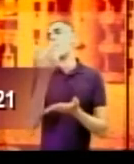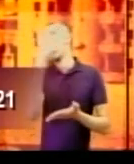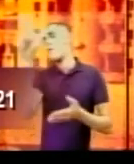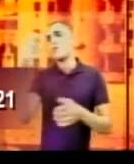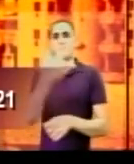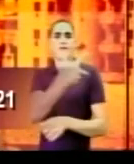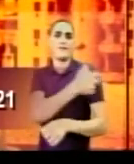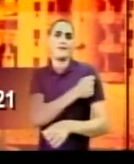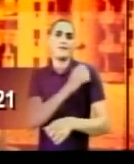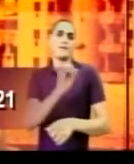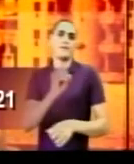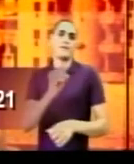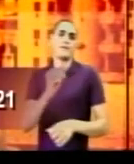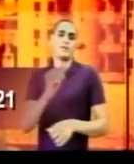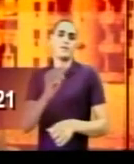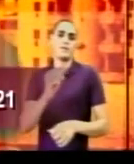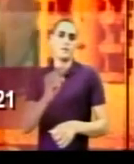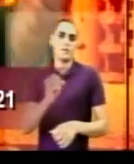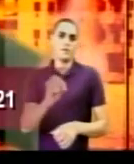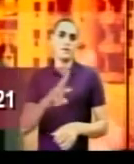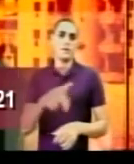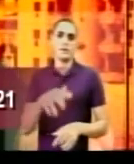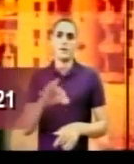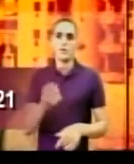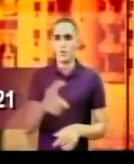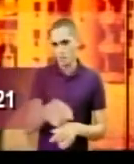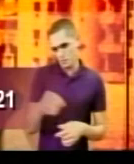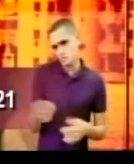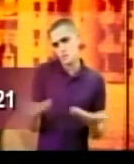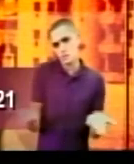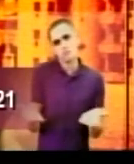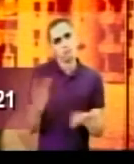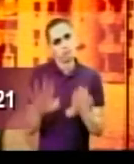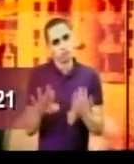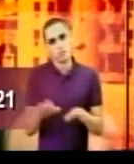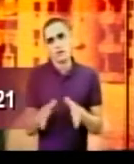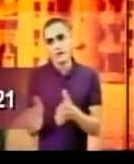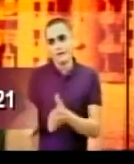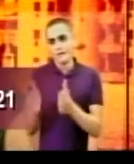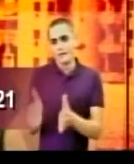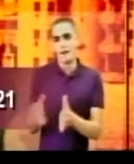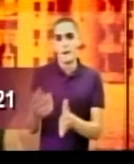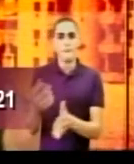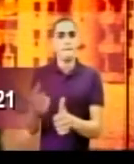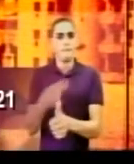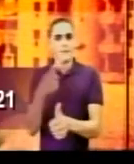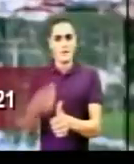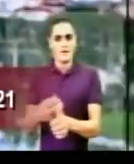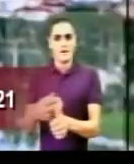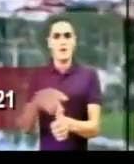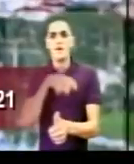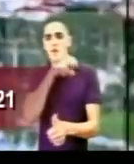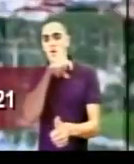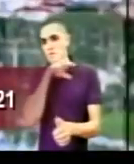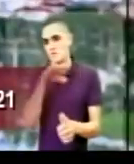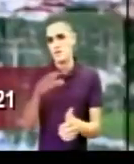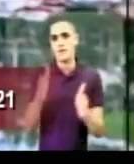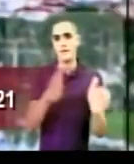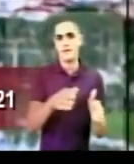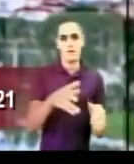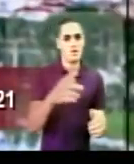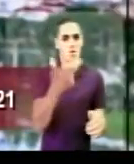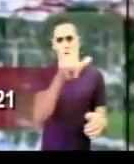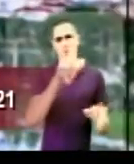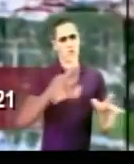primeira dose da Oxford receberá a segunda Oxford. Mais alguma coisa aí